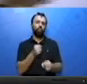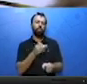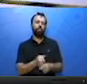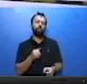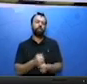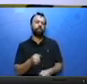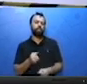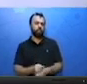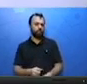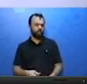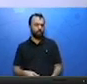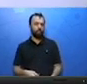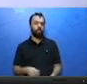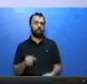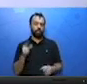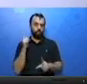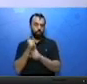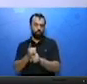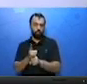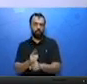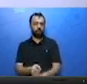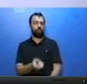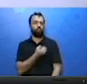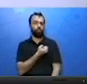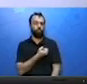tá? E achar os valores.